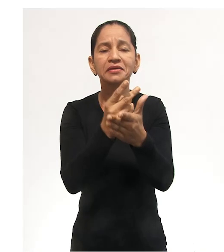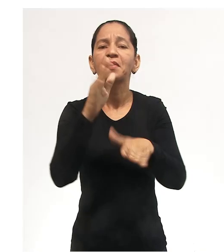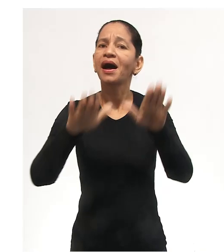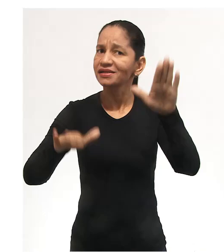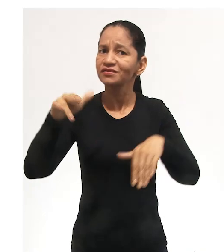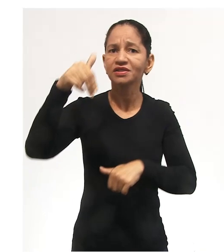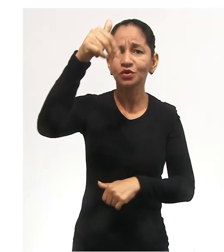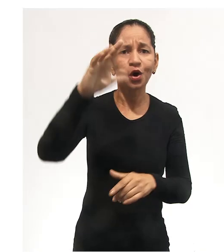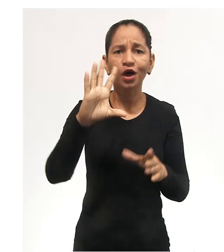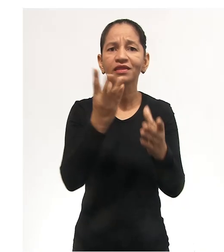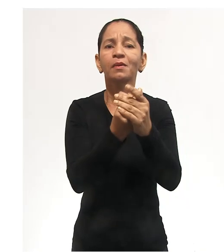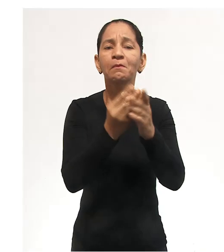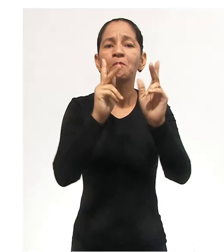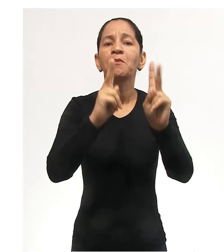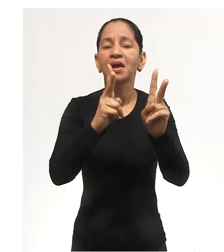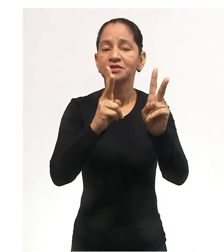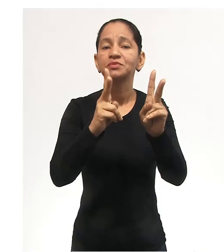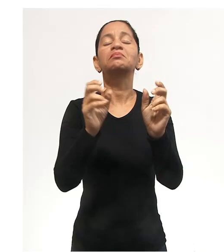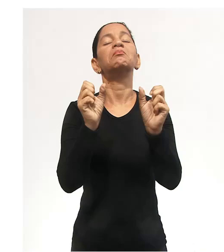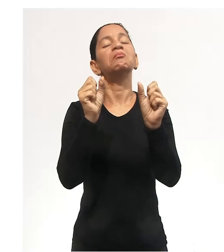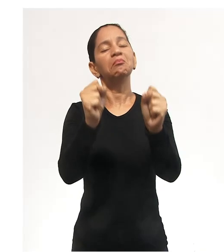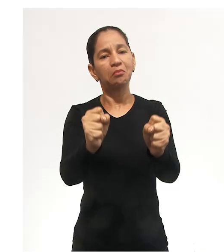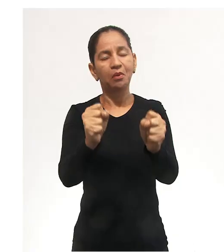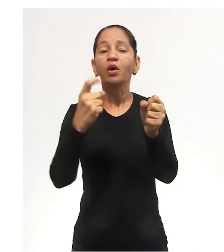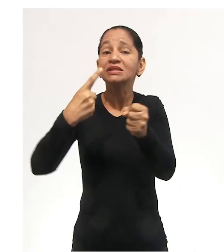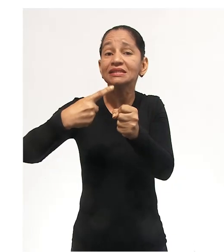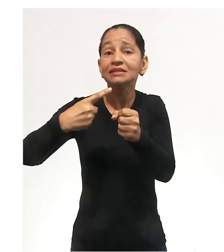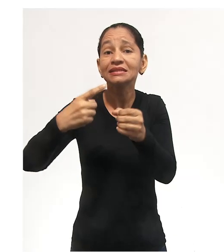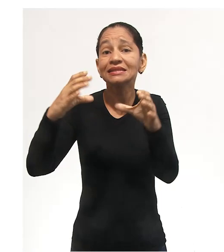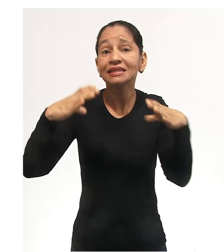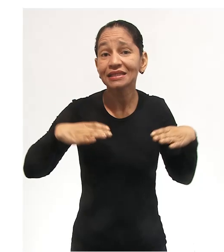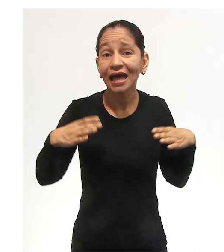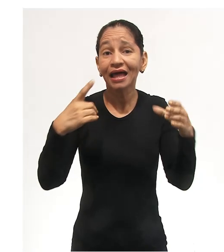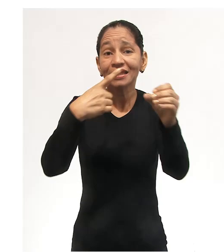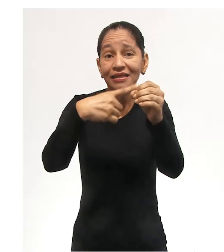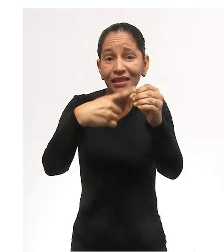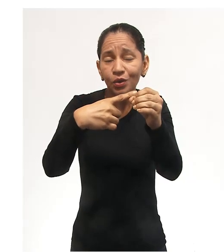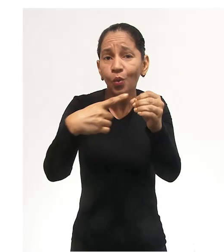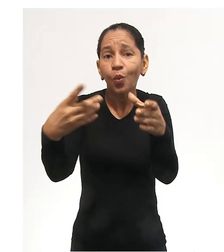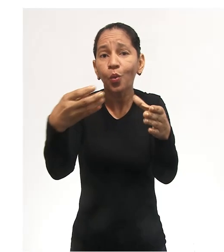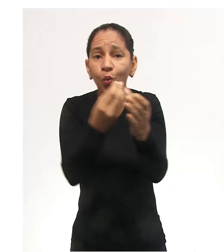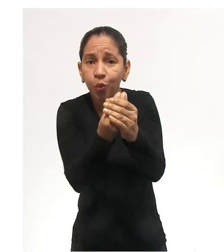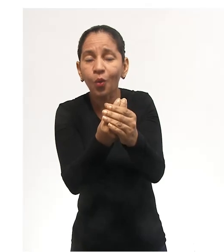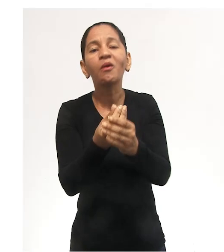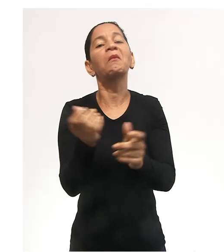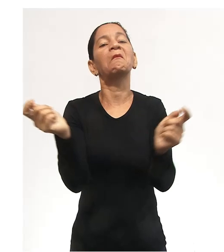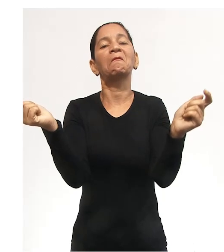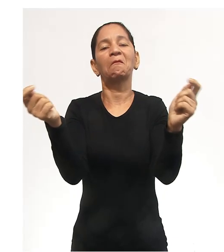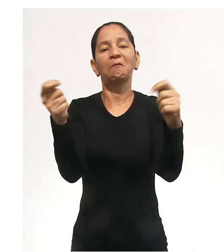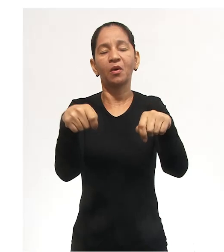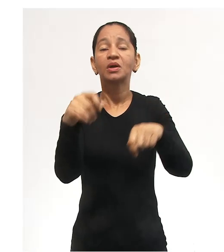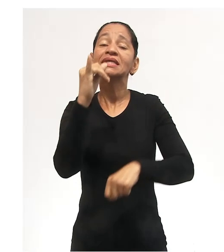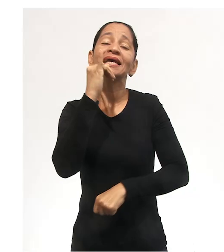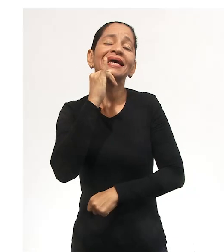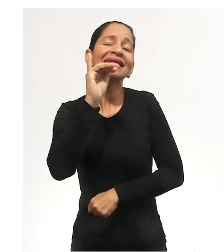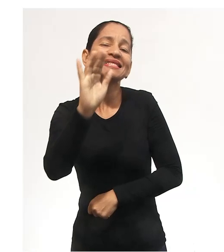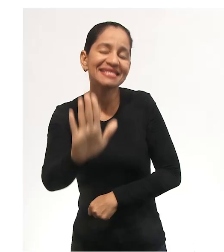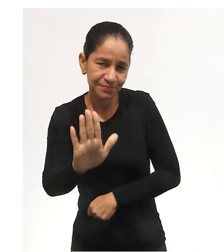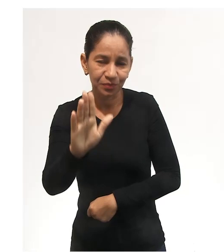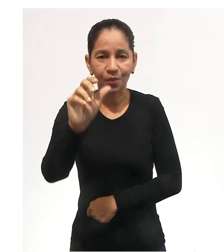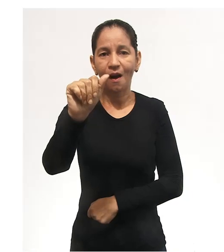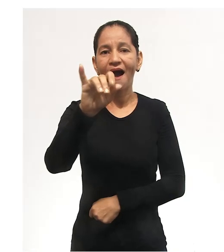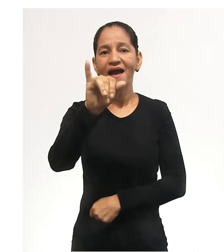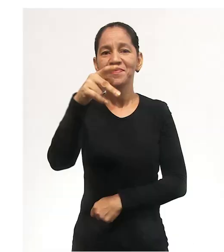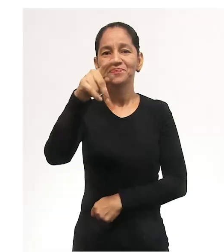mesma região ou de cidades do mesmo estado, né? Por exemplo, aipim, macaxeira e